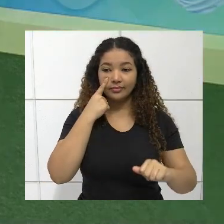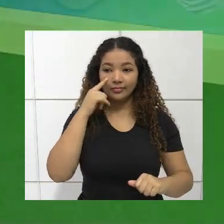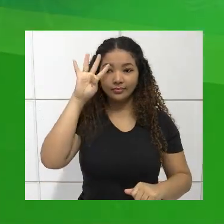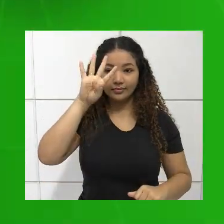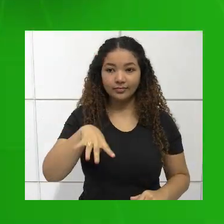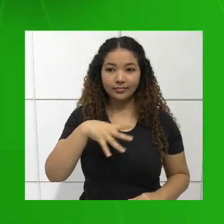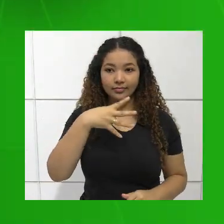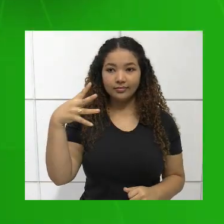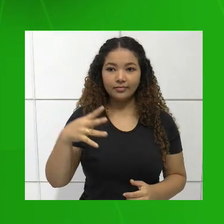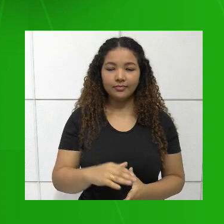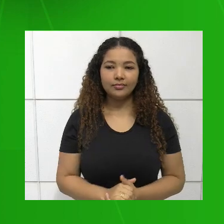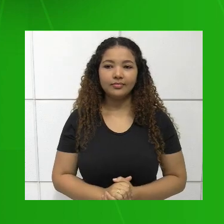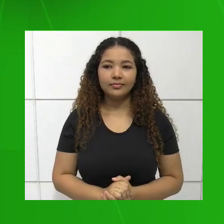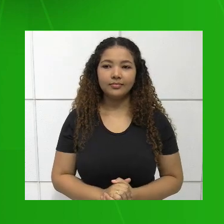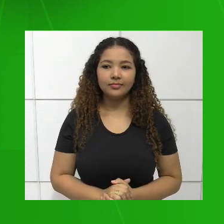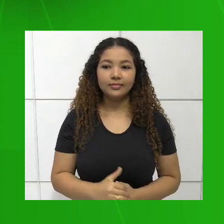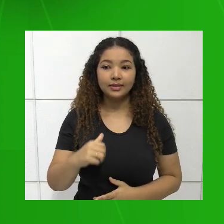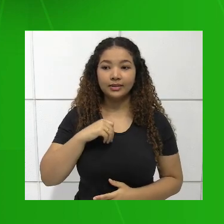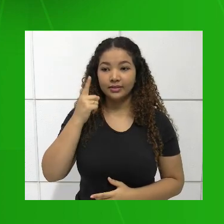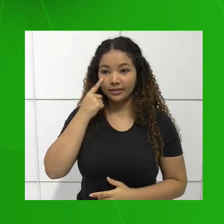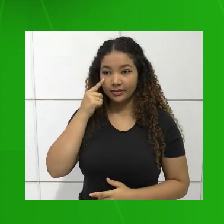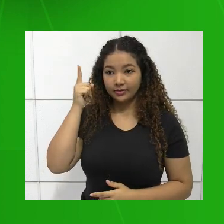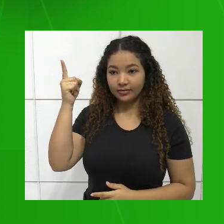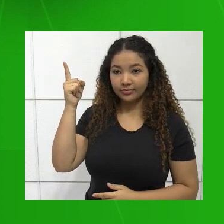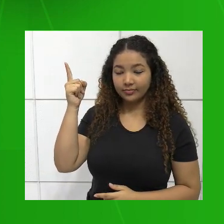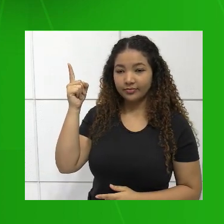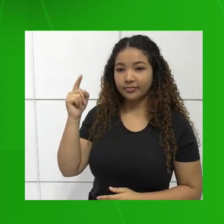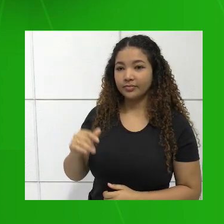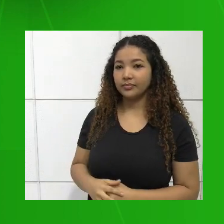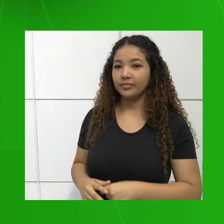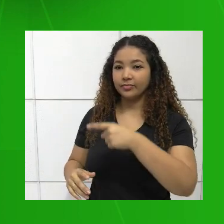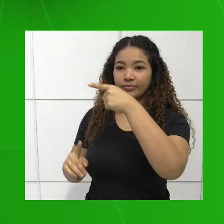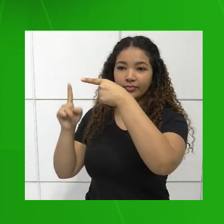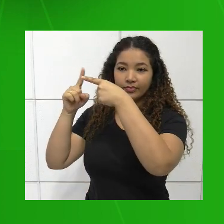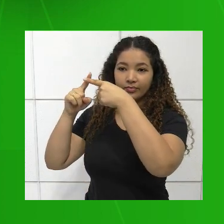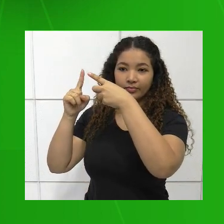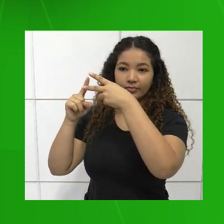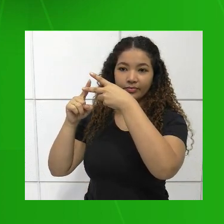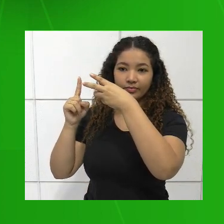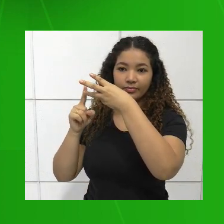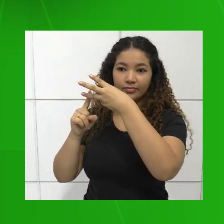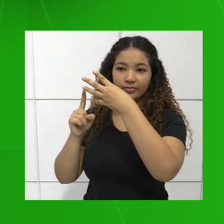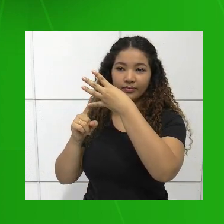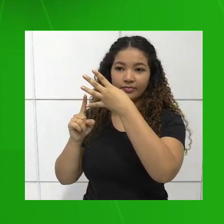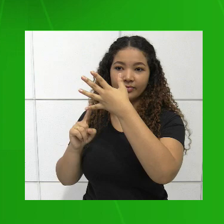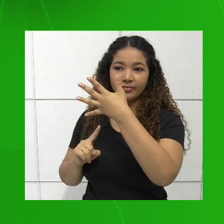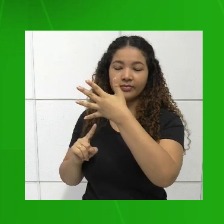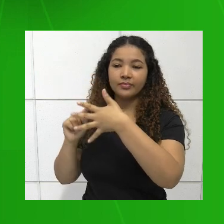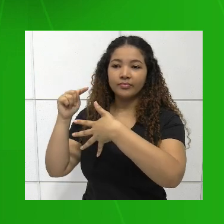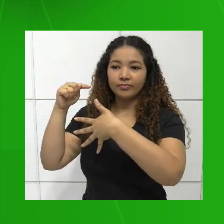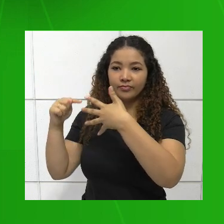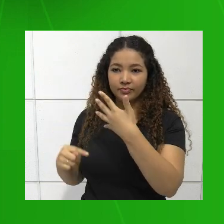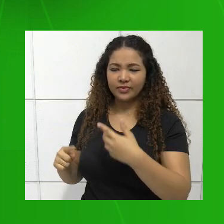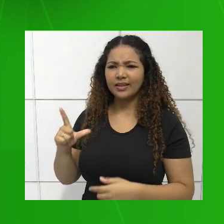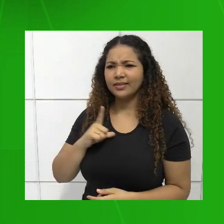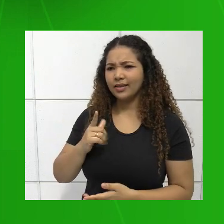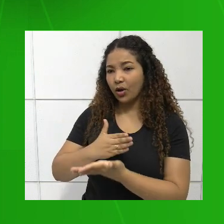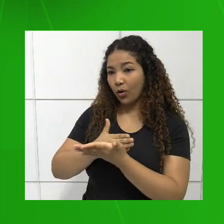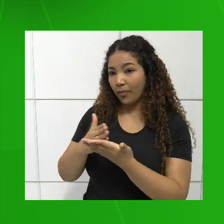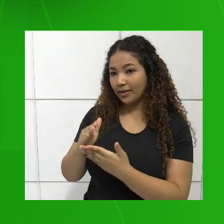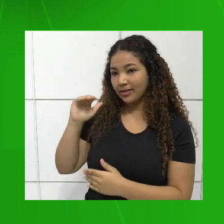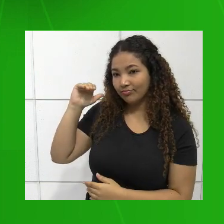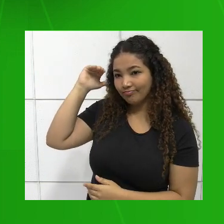gente vê aqui a tabela, né? Vamos lá, coloca na tela aí, essas são as chances de rebaixamento no Campeonato Brasileiro da Série A. E a gente começa